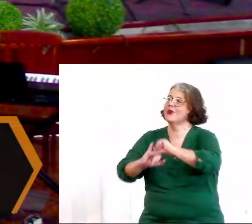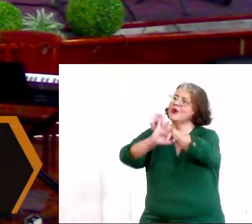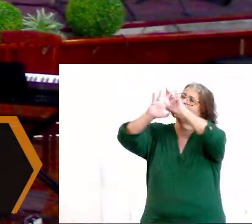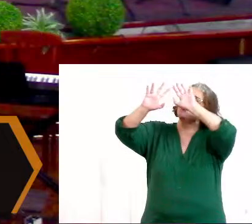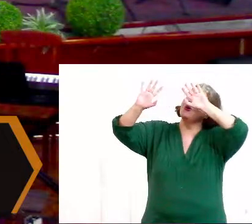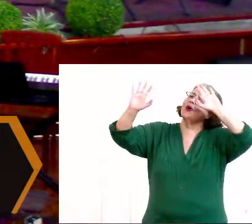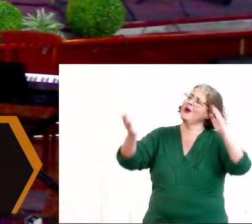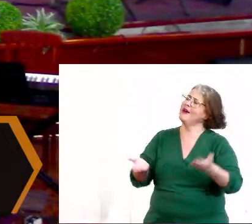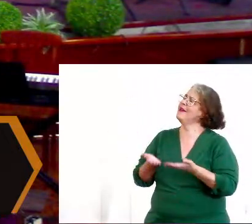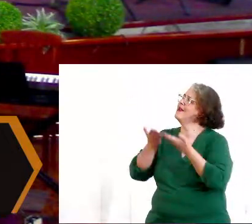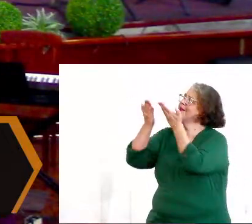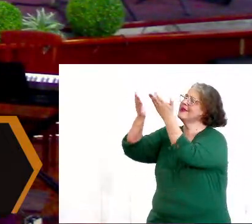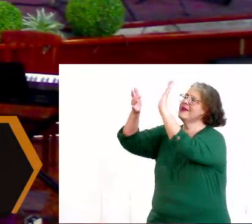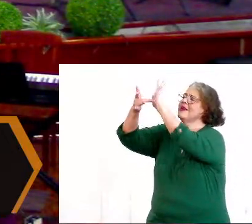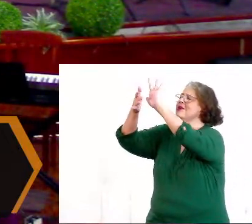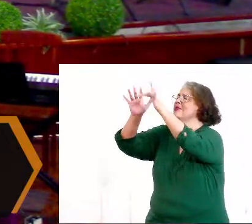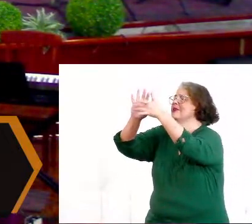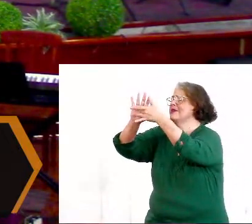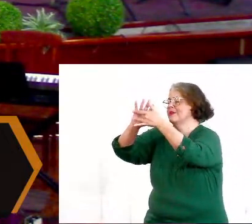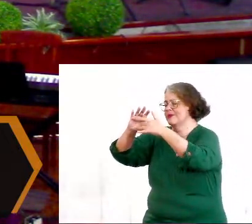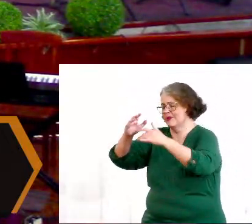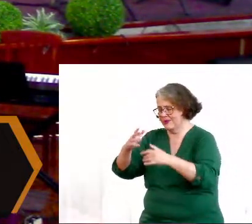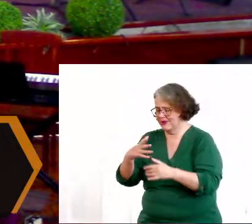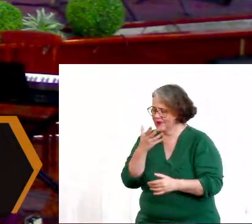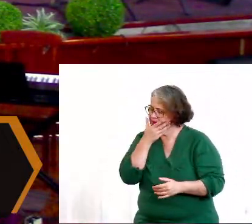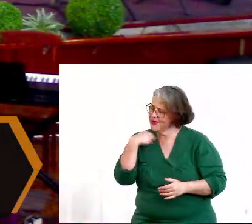Salvador, glória ao